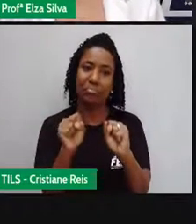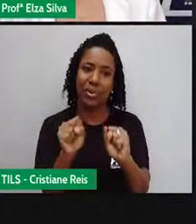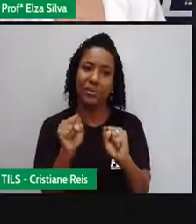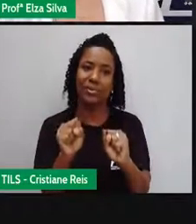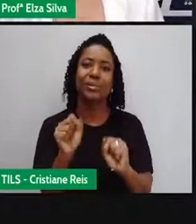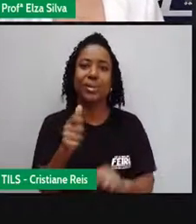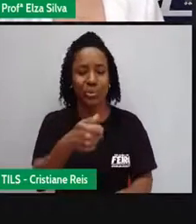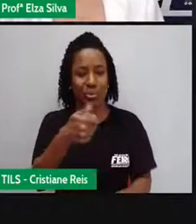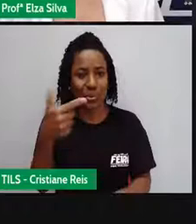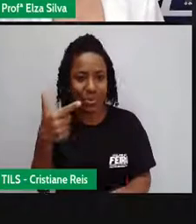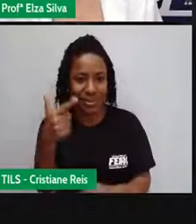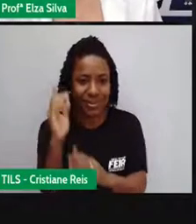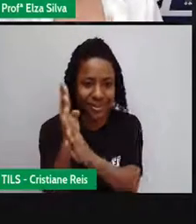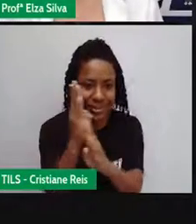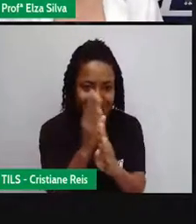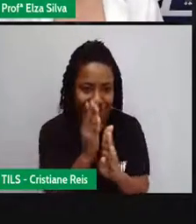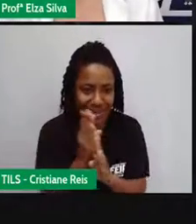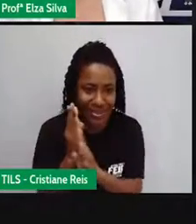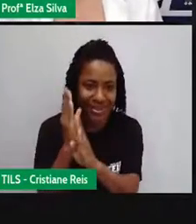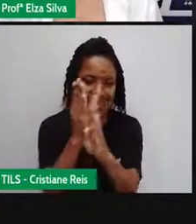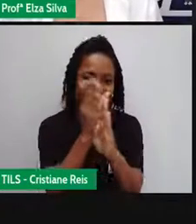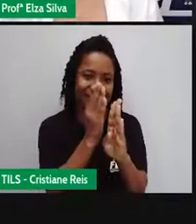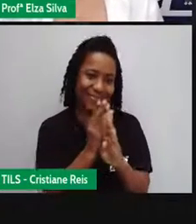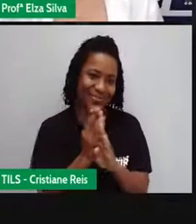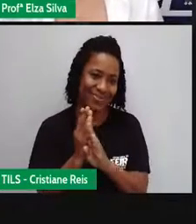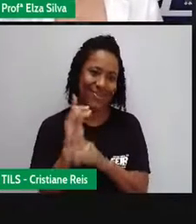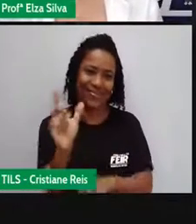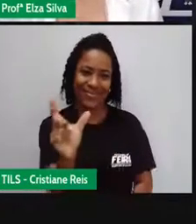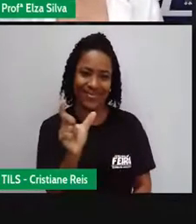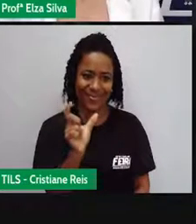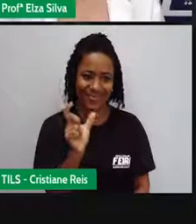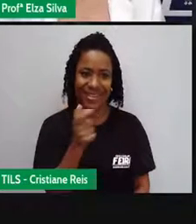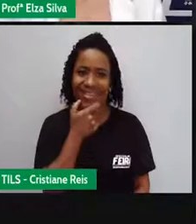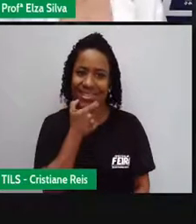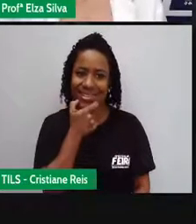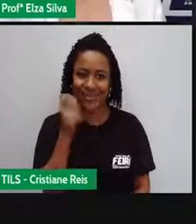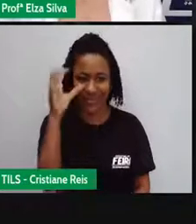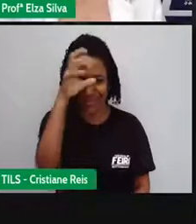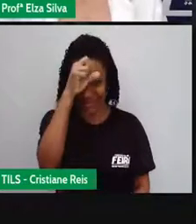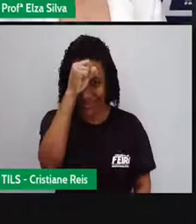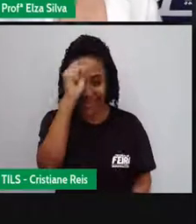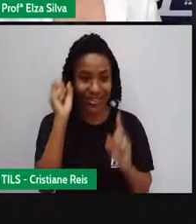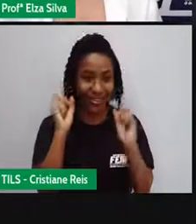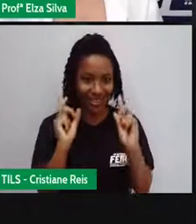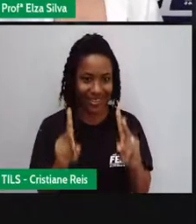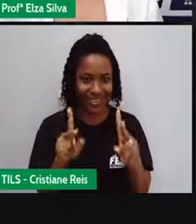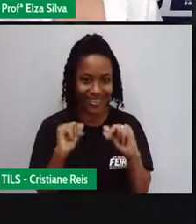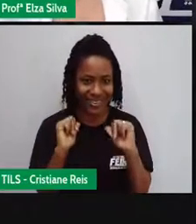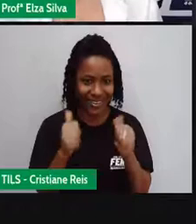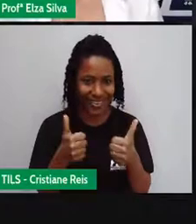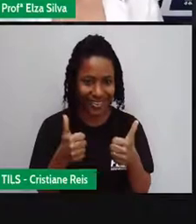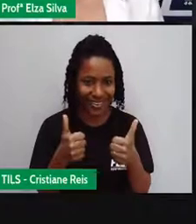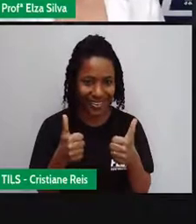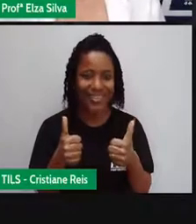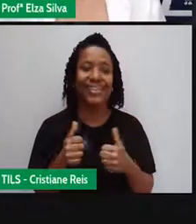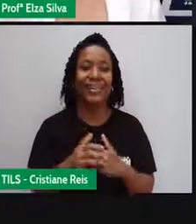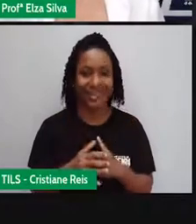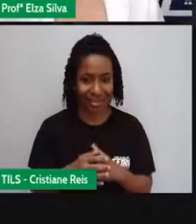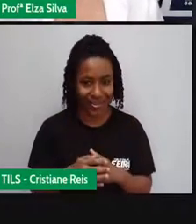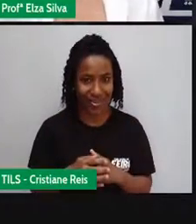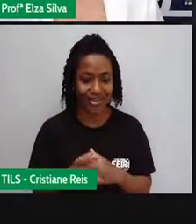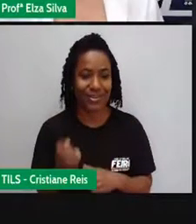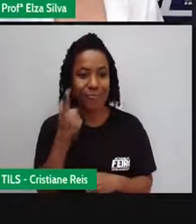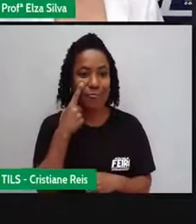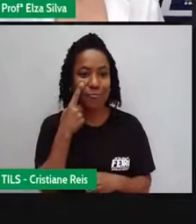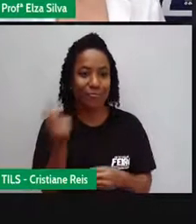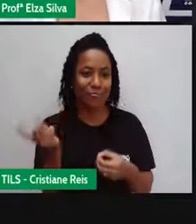12 oportunidades de desenvolver o vocabulário em inglês. Ok, students? Vamos voltar então ao